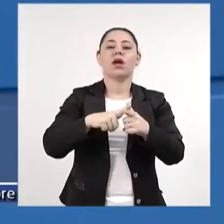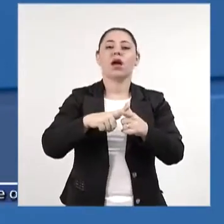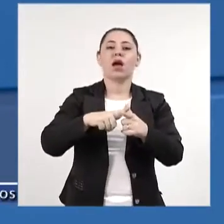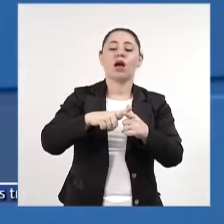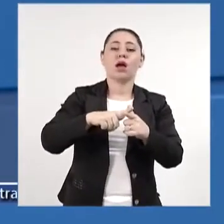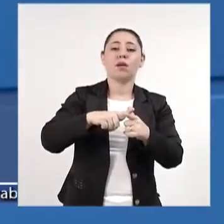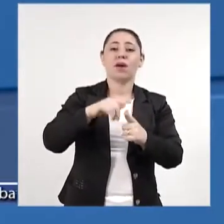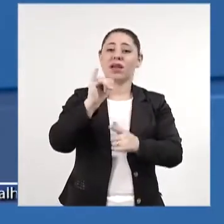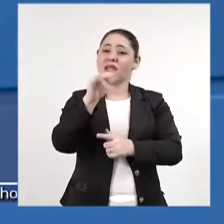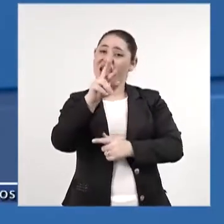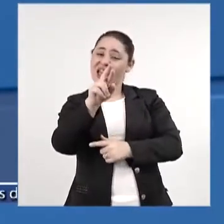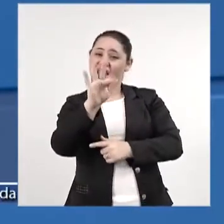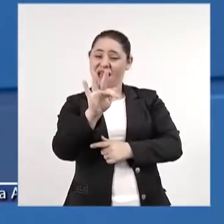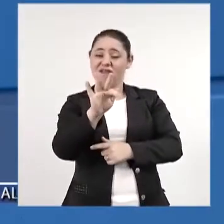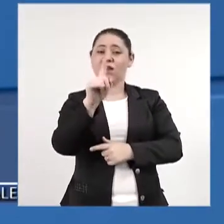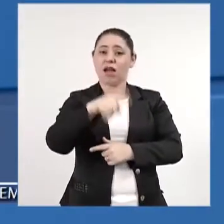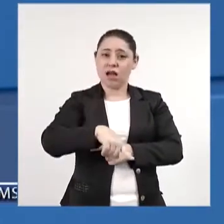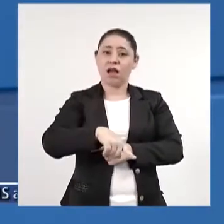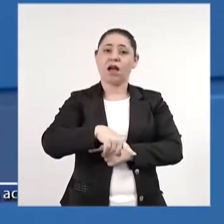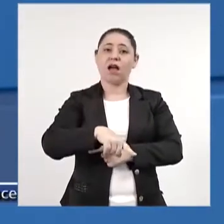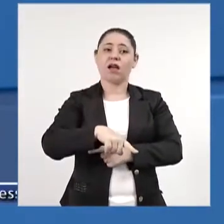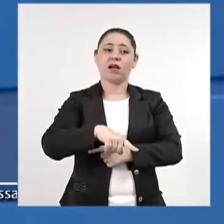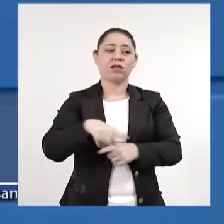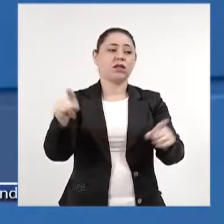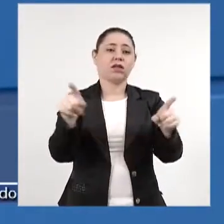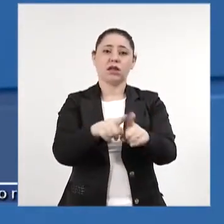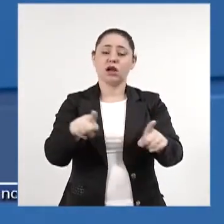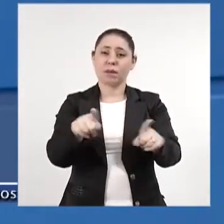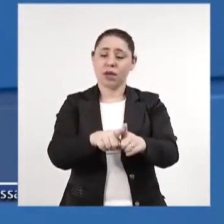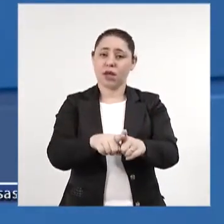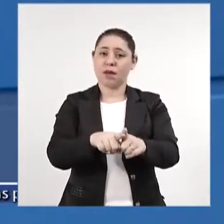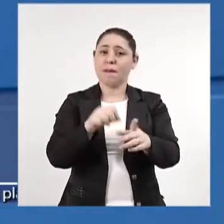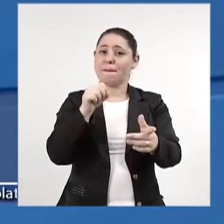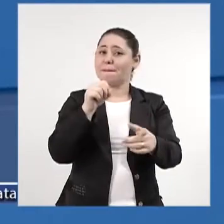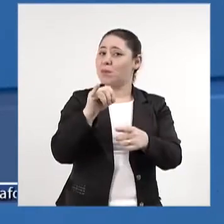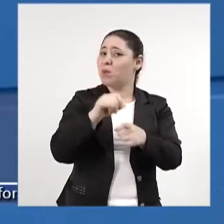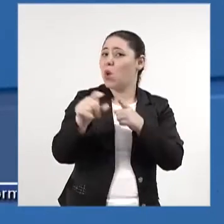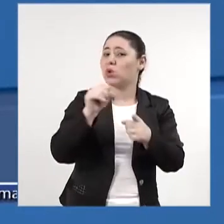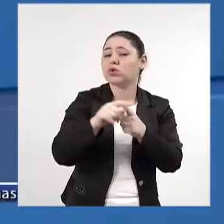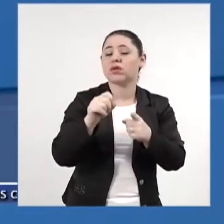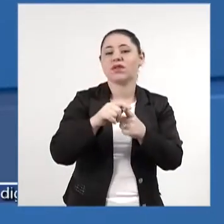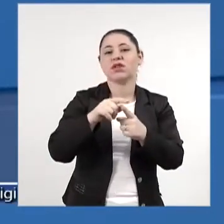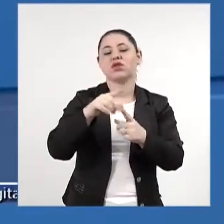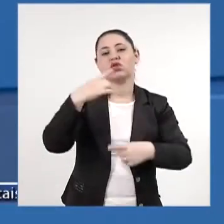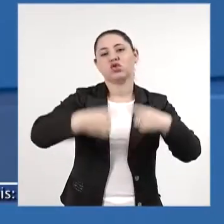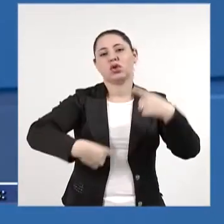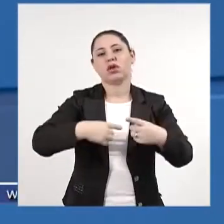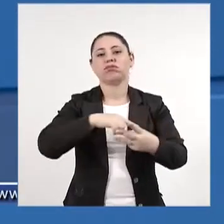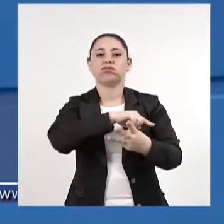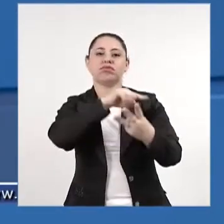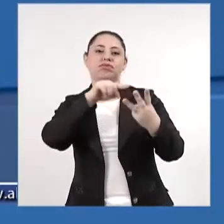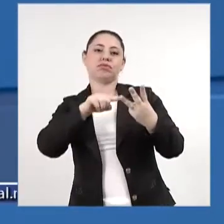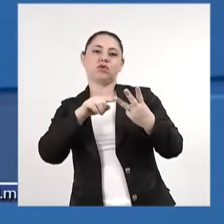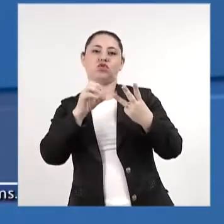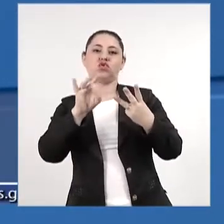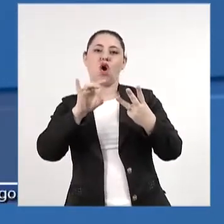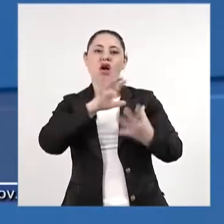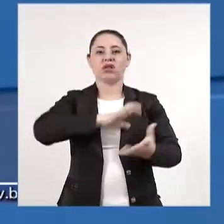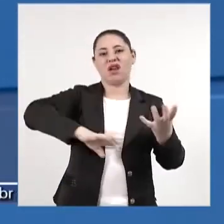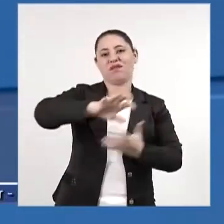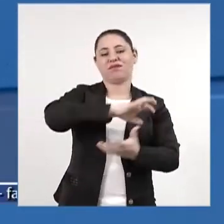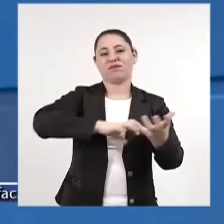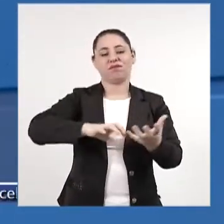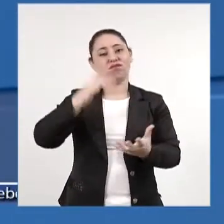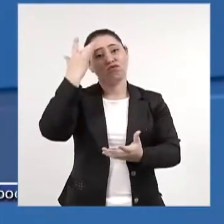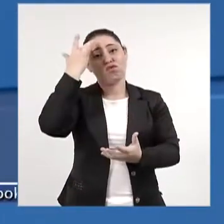Imposto de renda é uma dessas, e o anúncio do governo é que imposto de renda vai ser discutido no 3º ponto da reforma, não